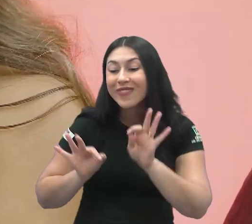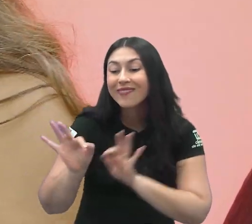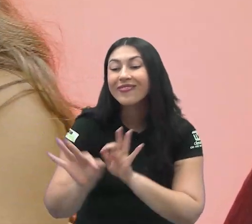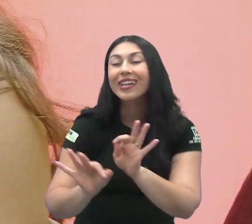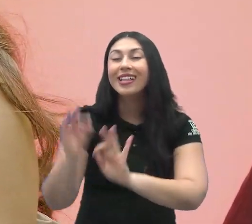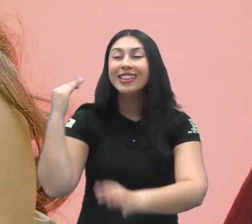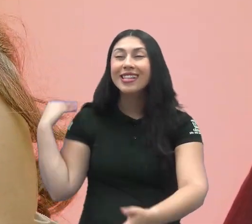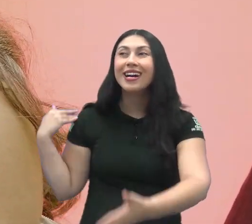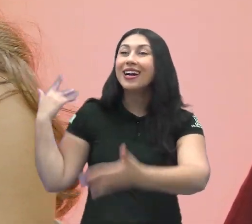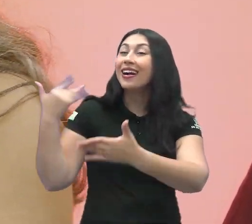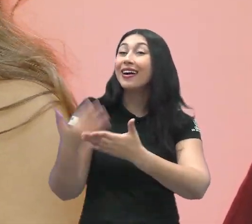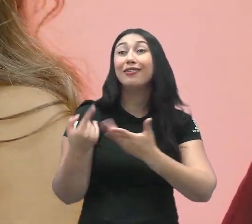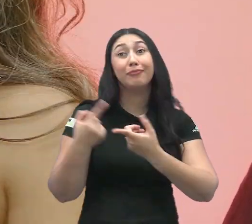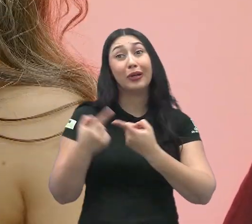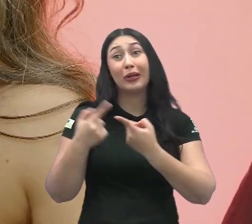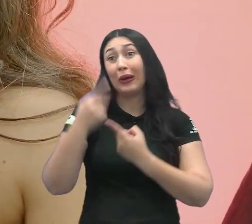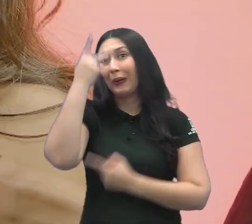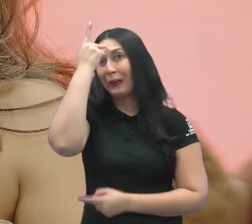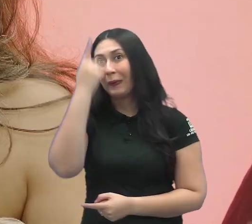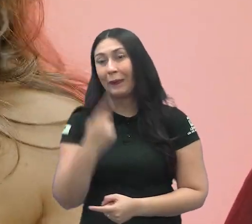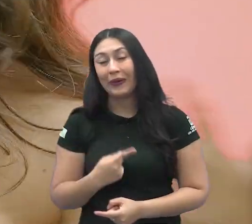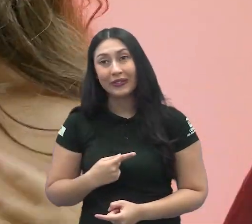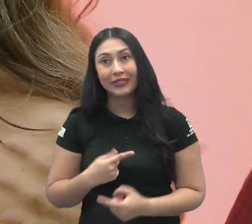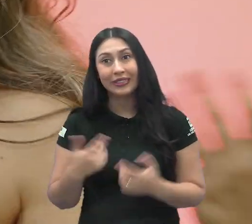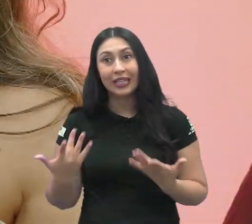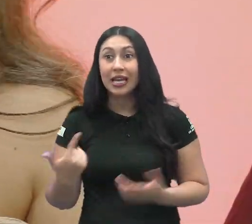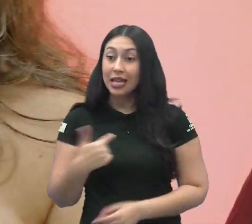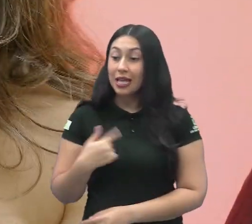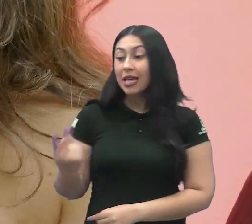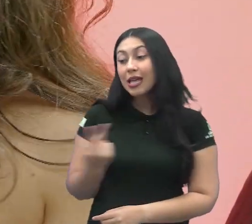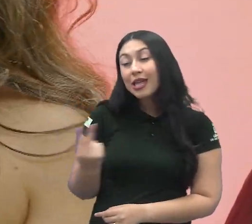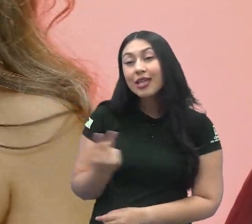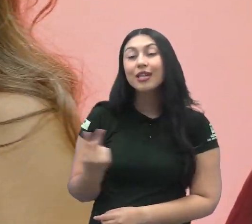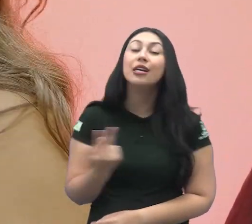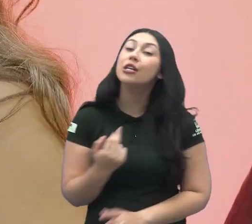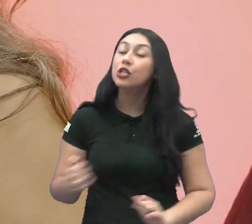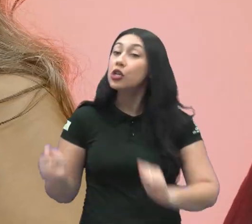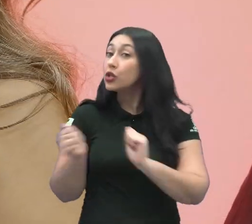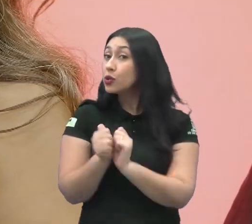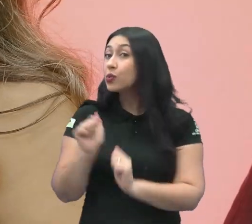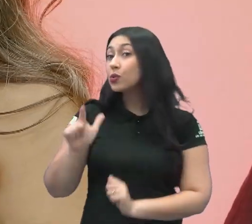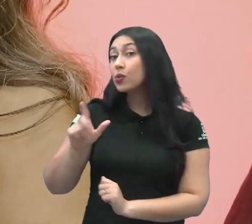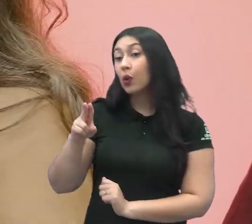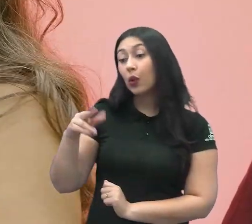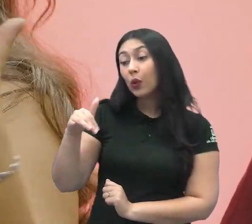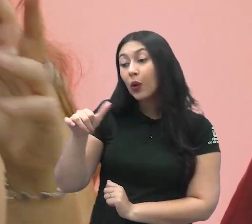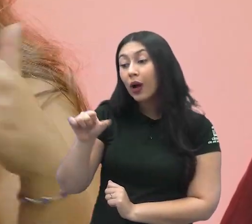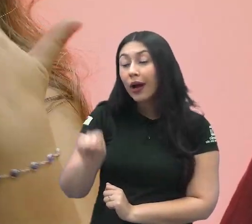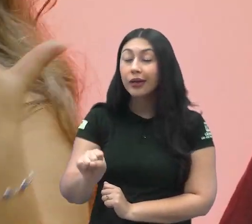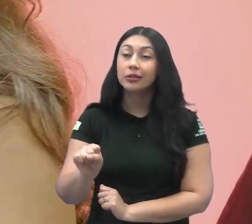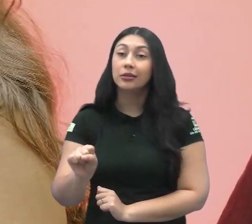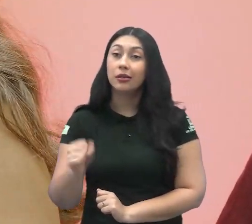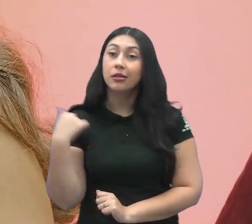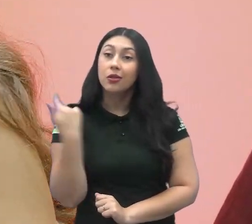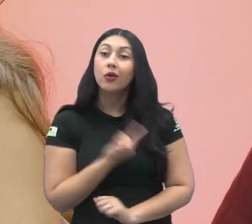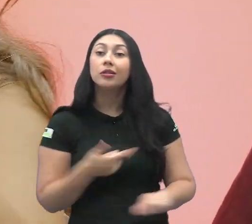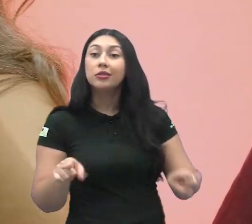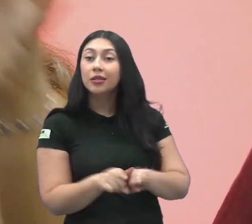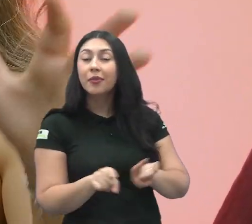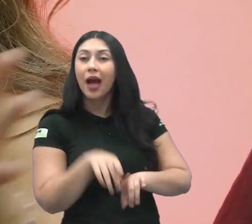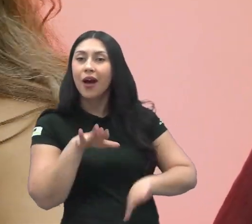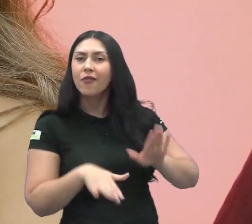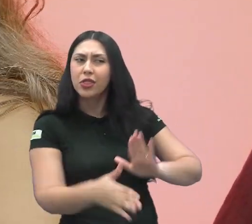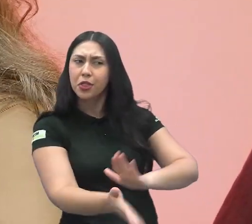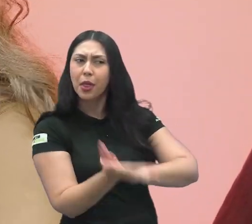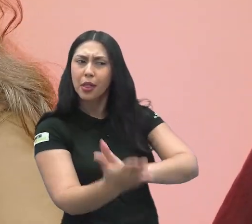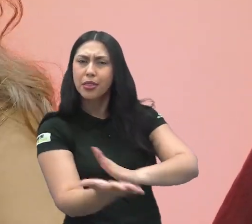porque é tudo independente, né? Então, eu e o Lucas está co-produzindo comigo, e a gente vai com os amigos que são músicos, que